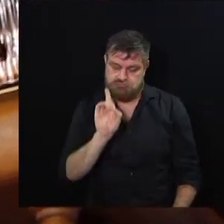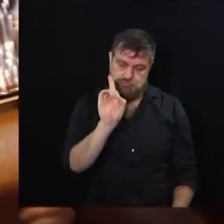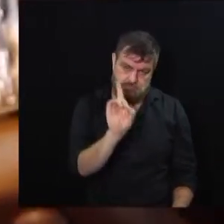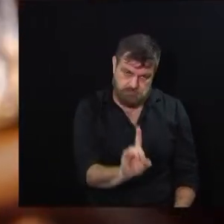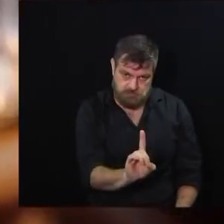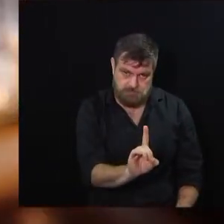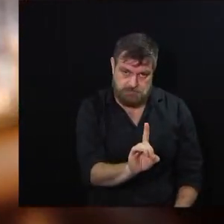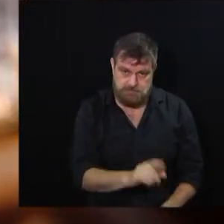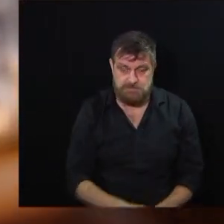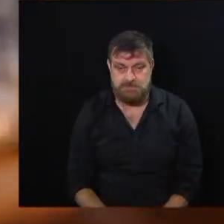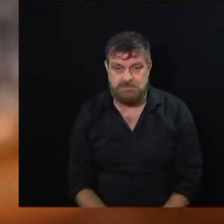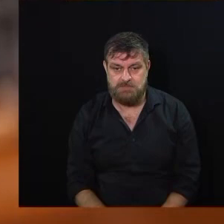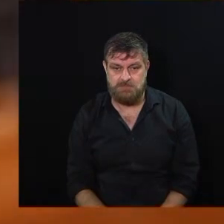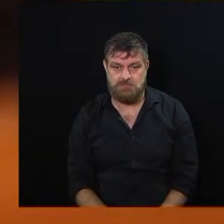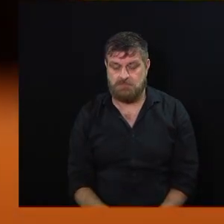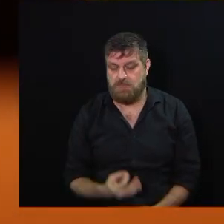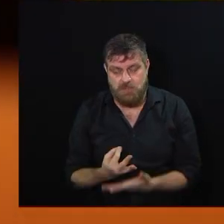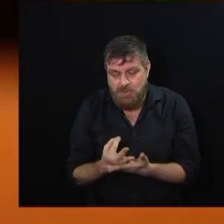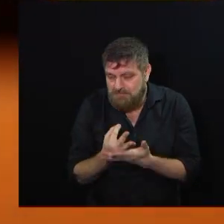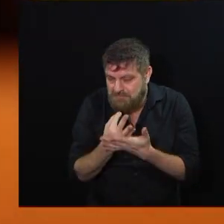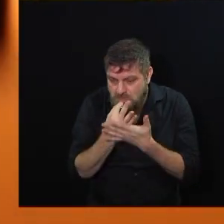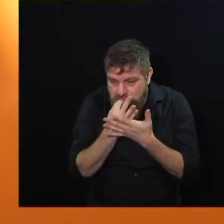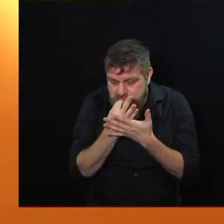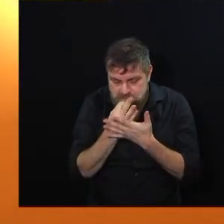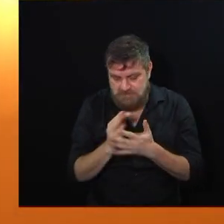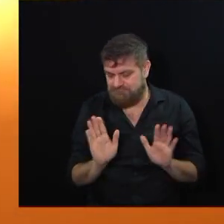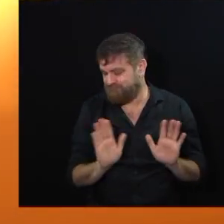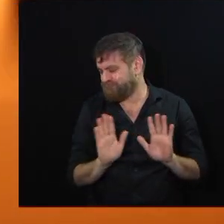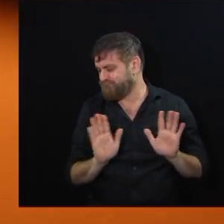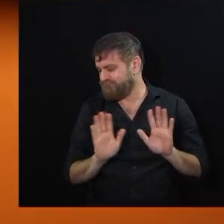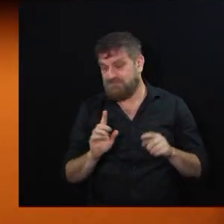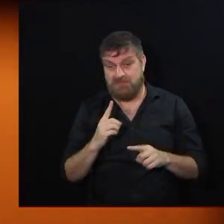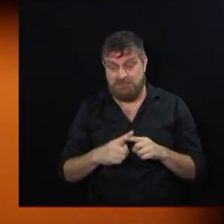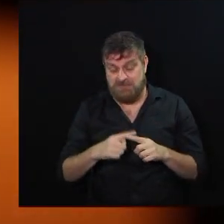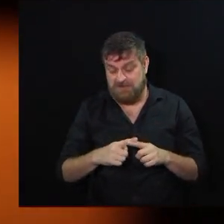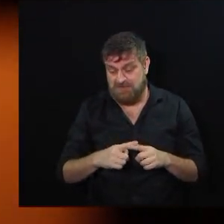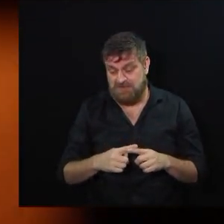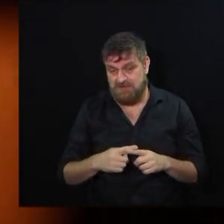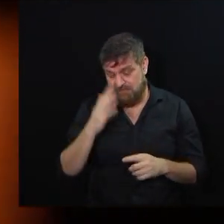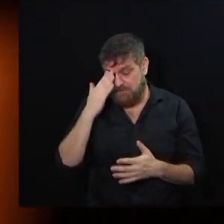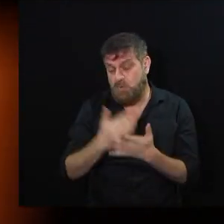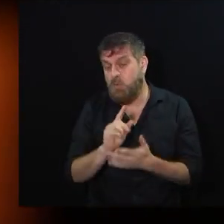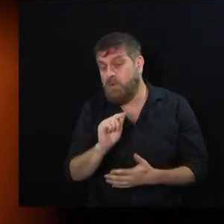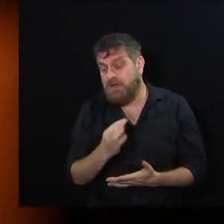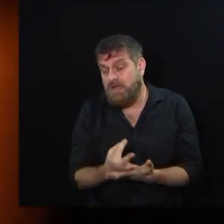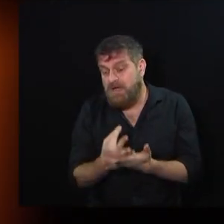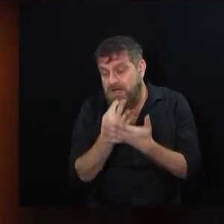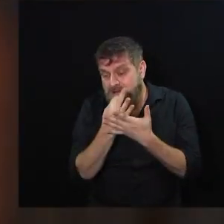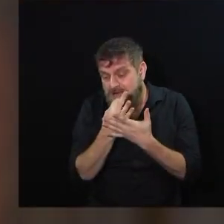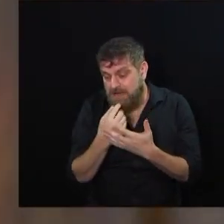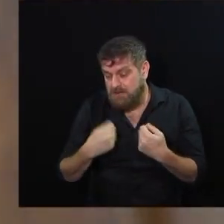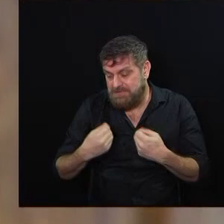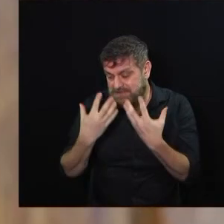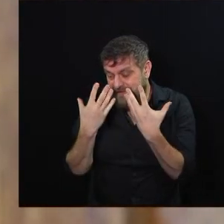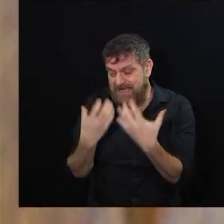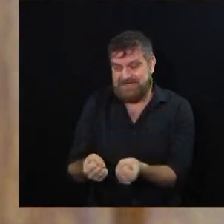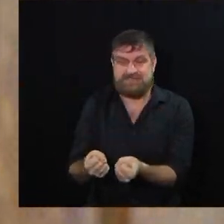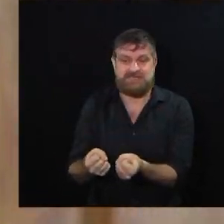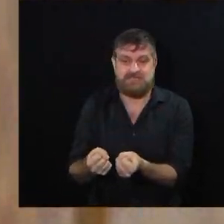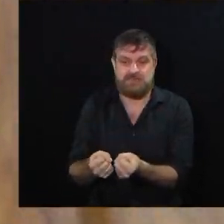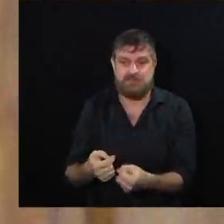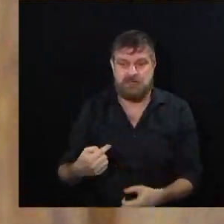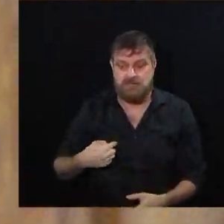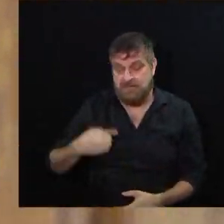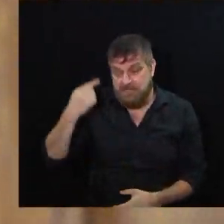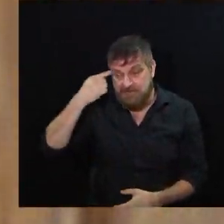tomo hóstia aqui. Porque para mim tomar hóstia, eu tenho que aceitar. Eu penso assim, eu tenho que aceitar